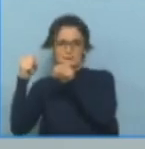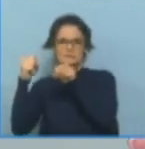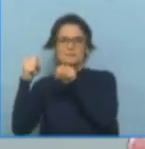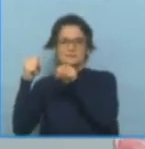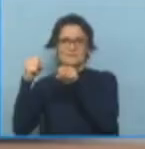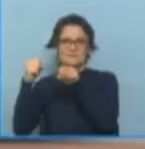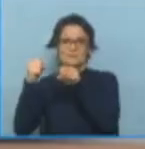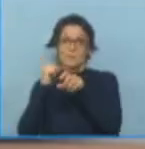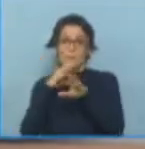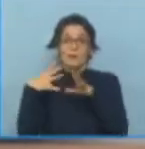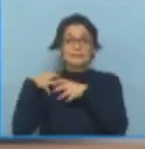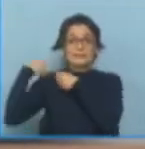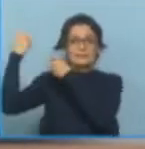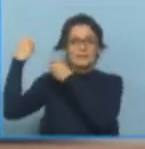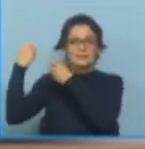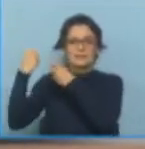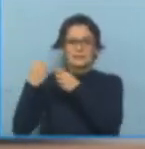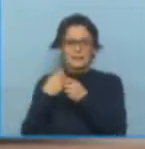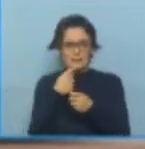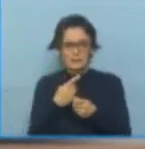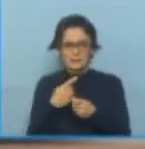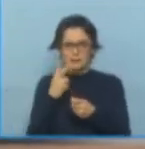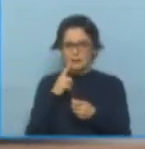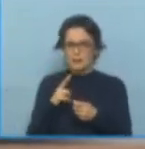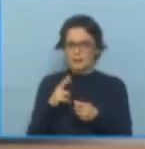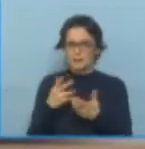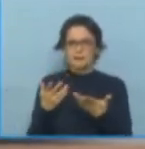Chegou ao momento em que disse, já posso partir deste mundo.